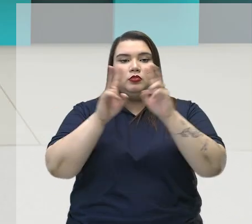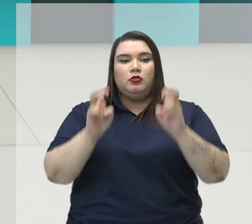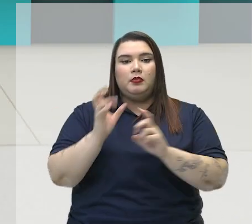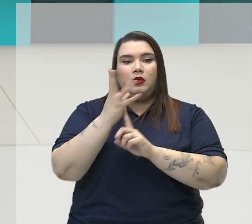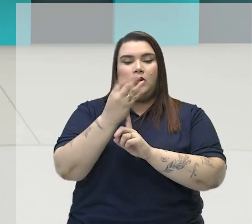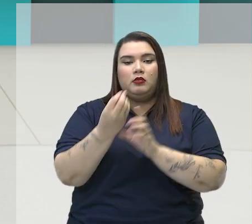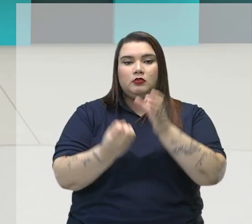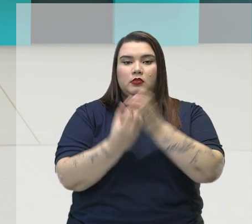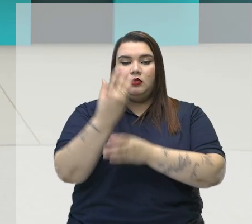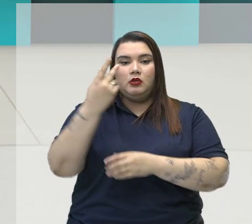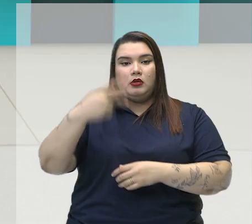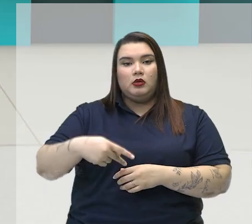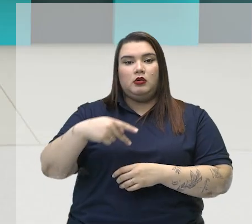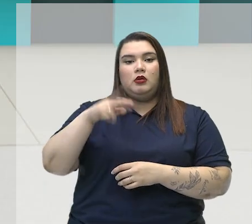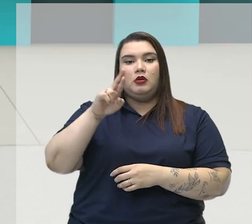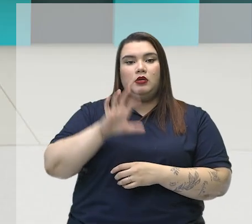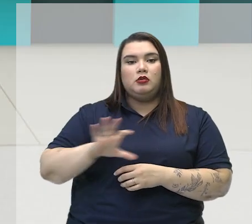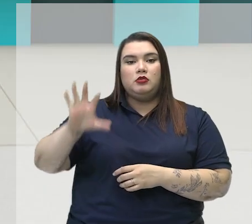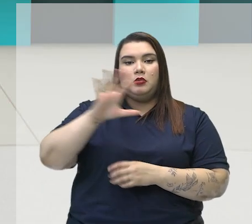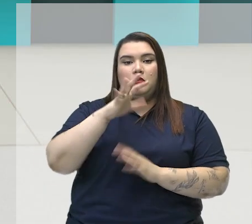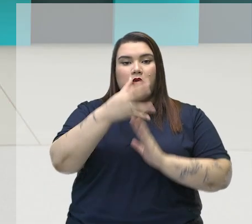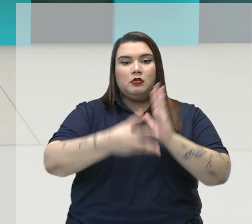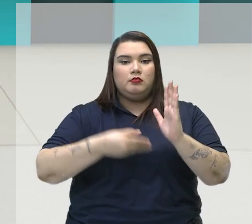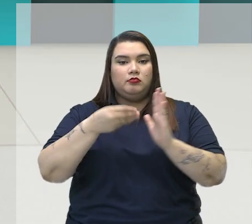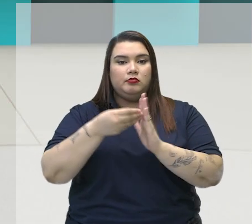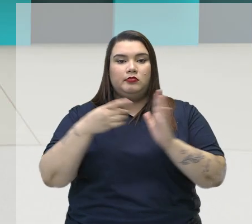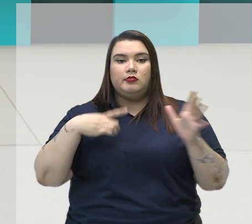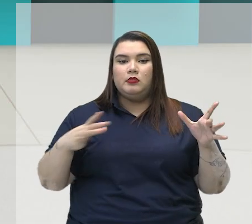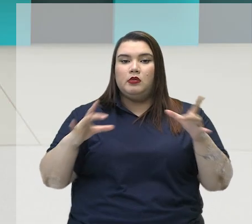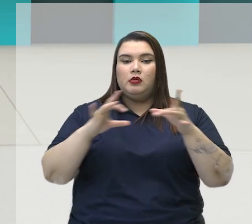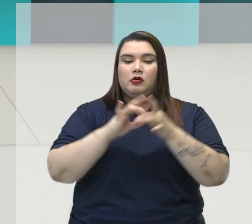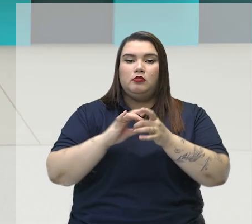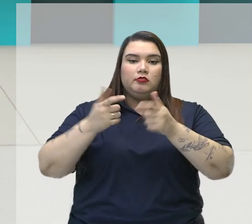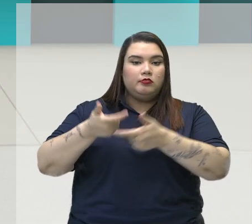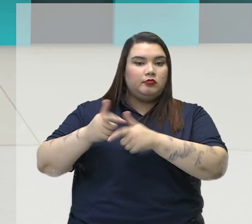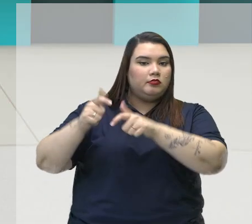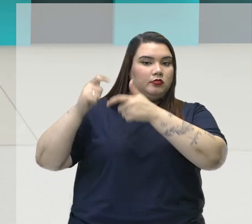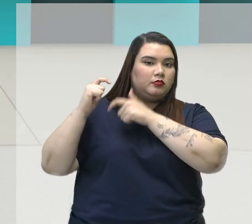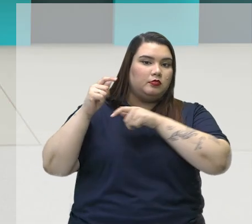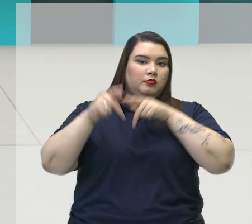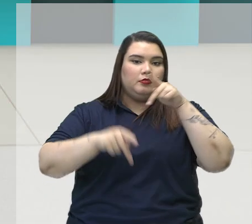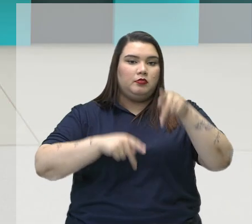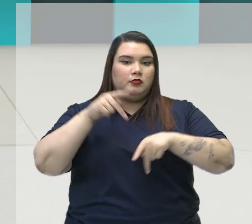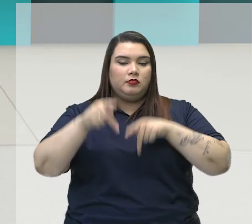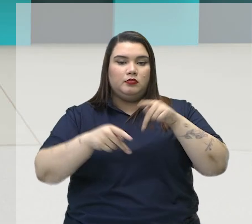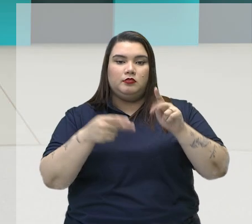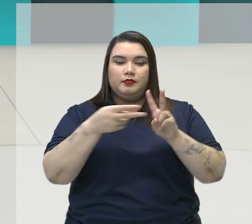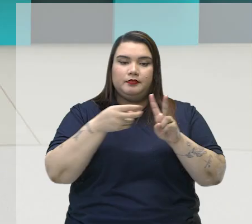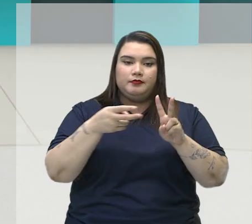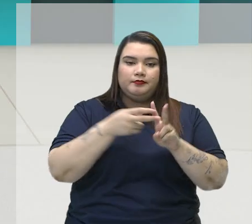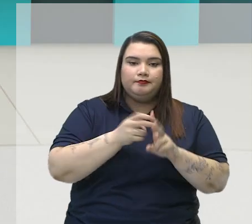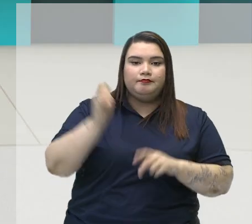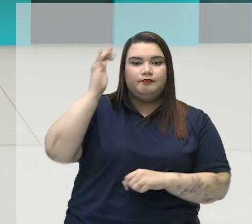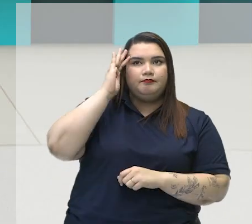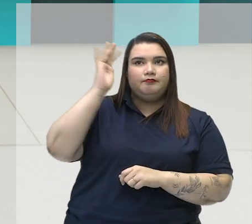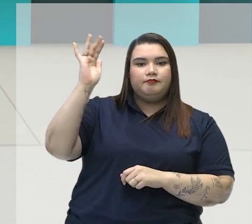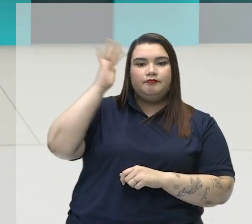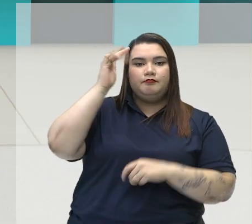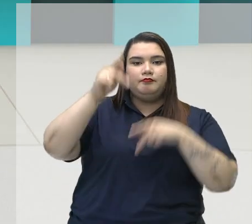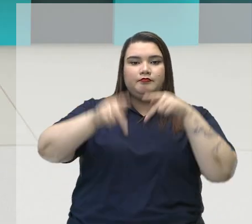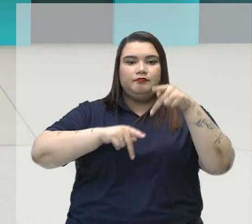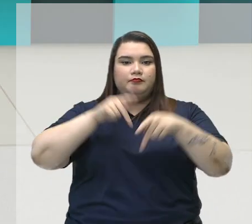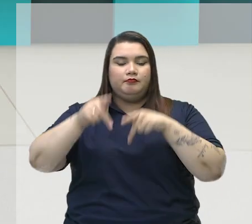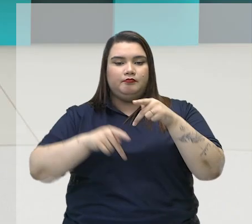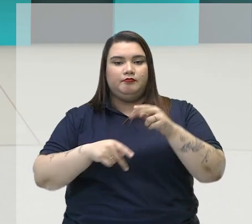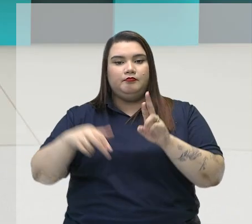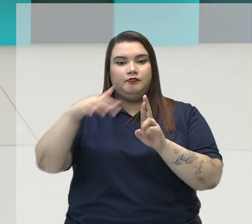arte produzida aqui na região amazônica, que ela carrega consigo a ancestralidade dos povos indígenas,